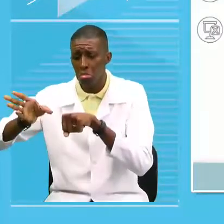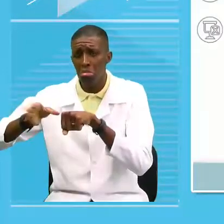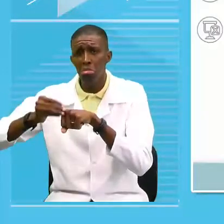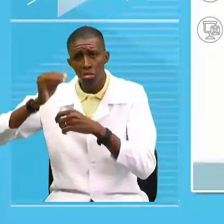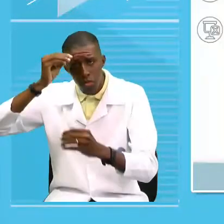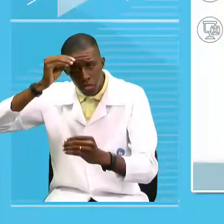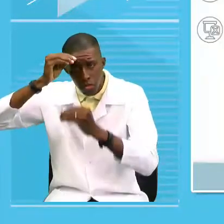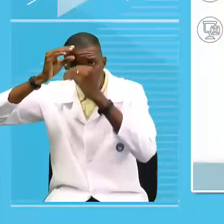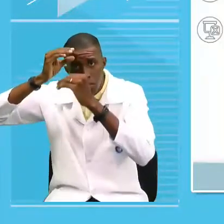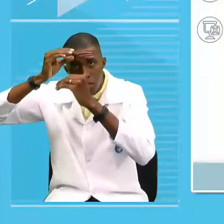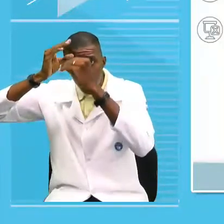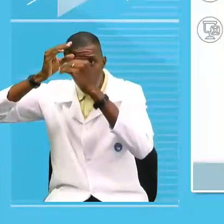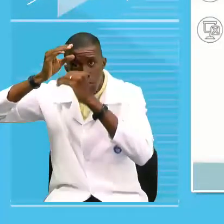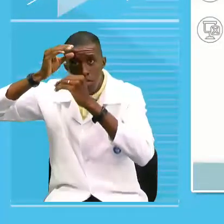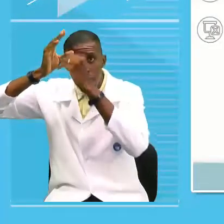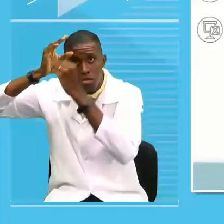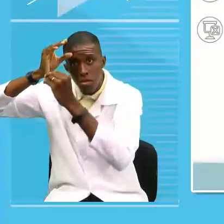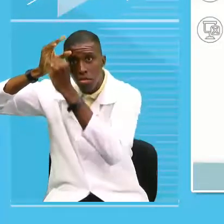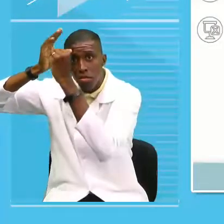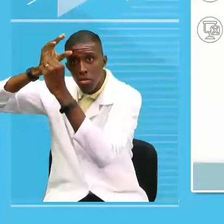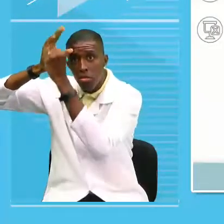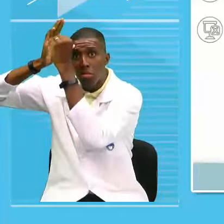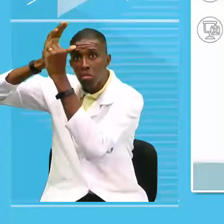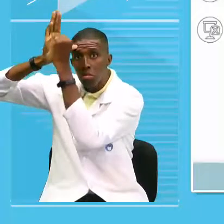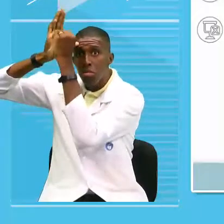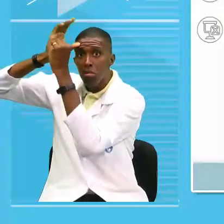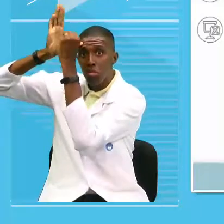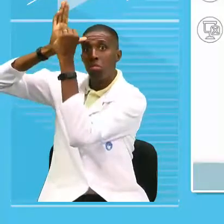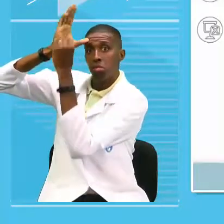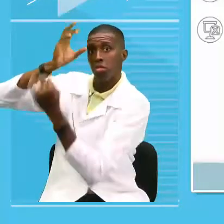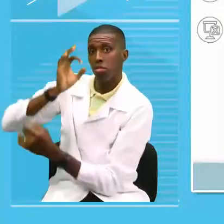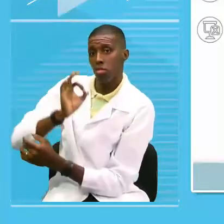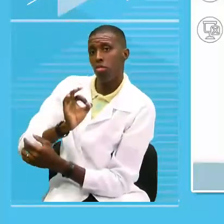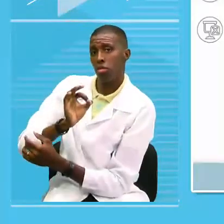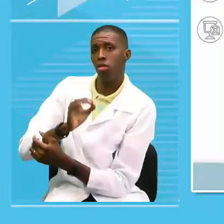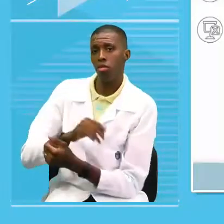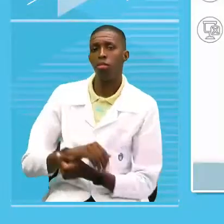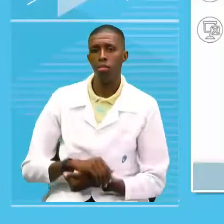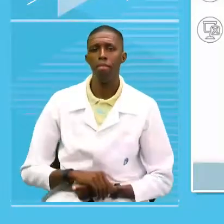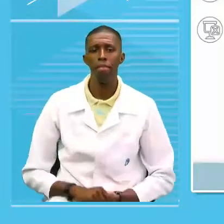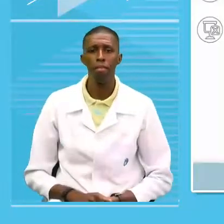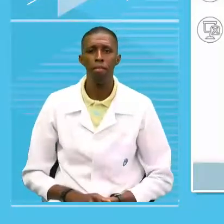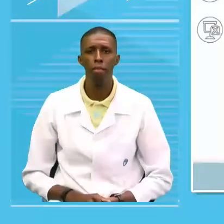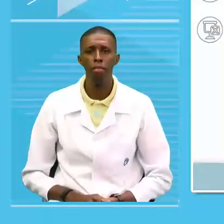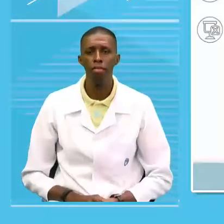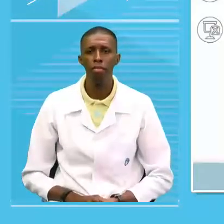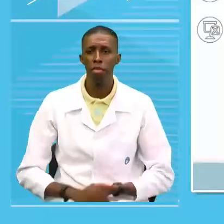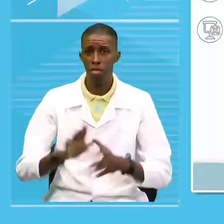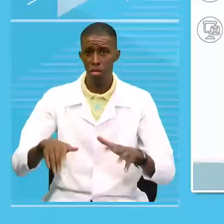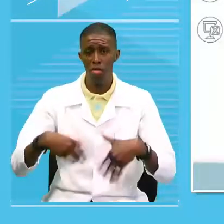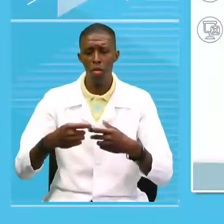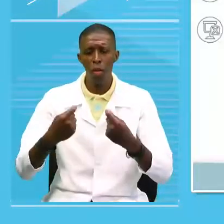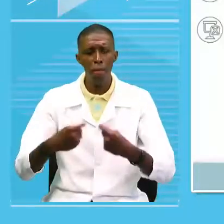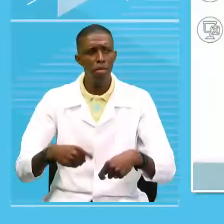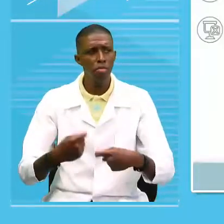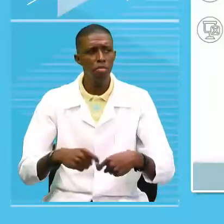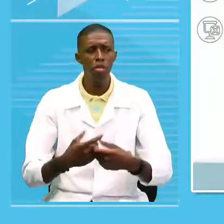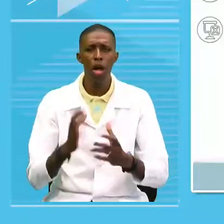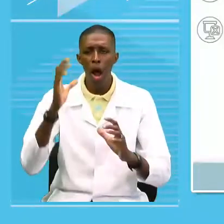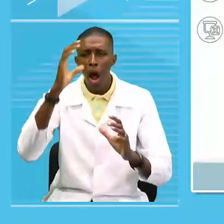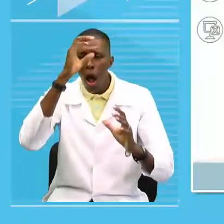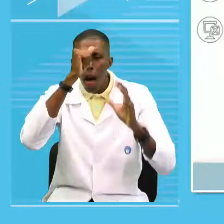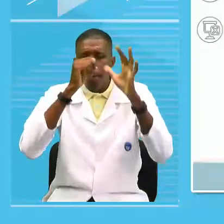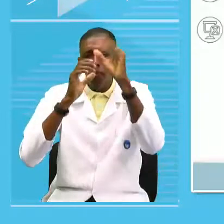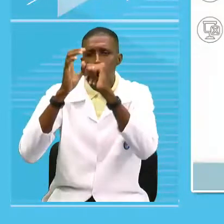aprender a conhecer o conceito saberes que permitem compreender o mundo né